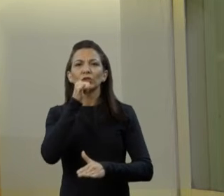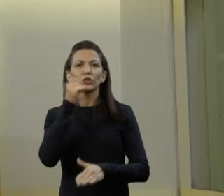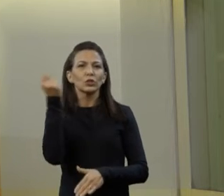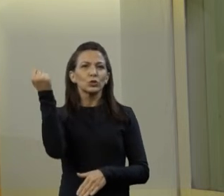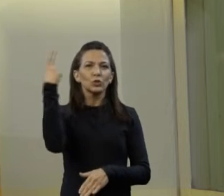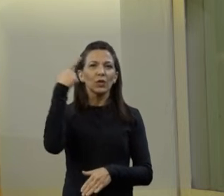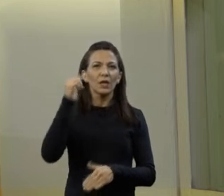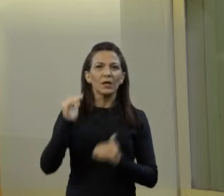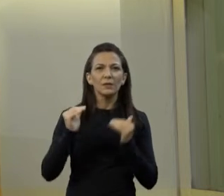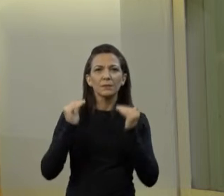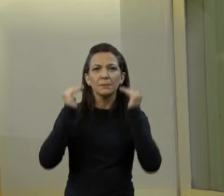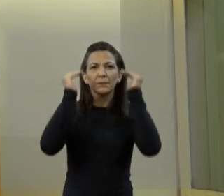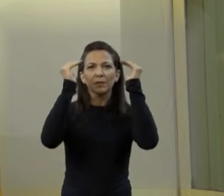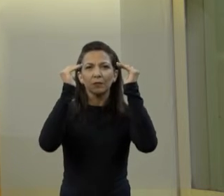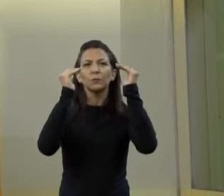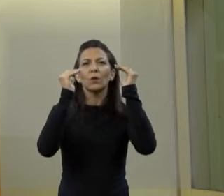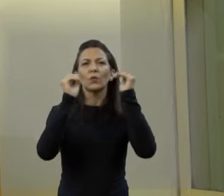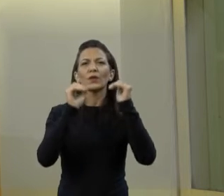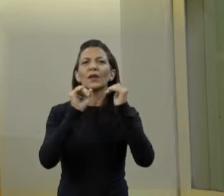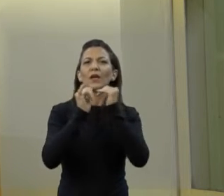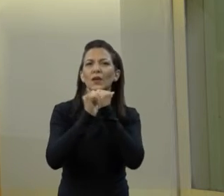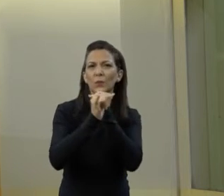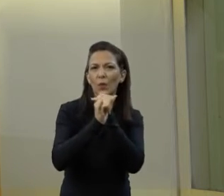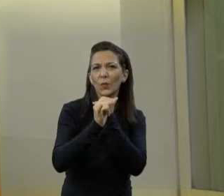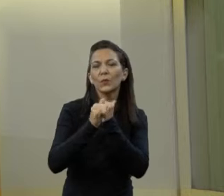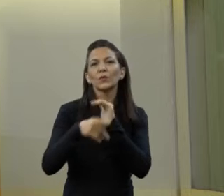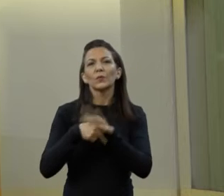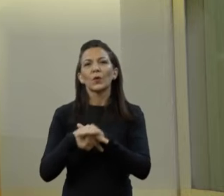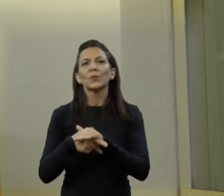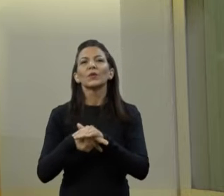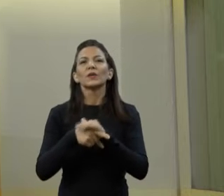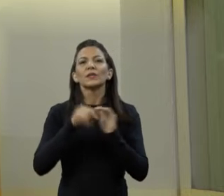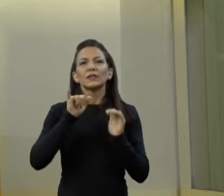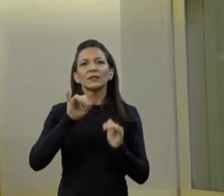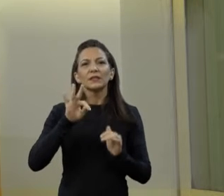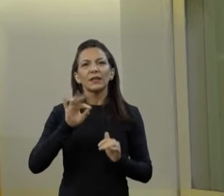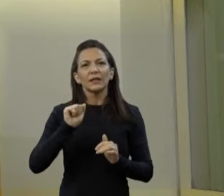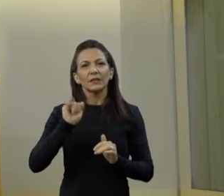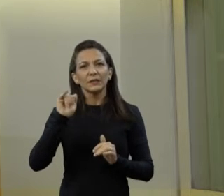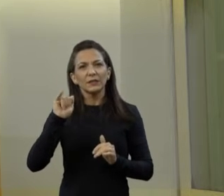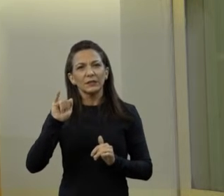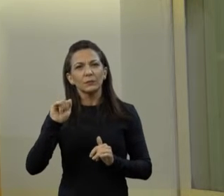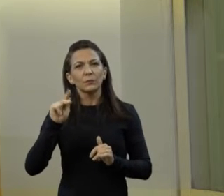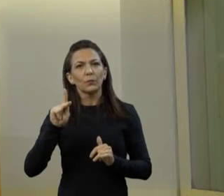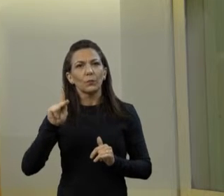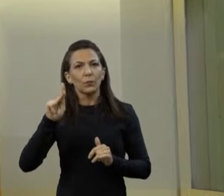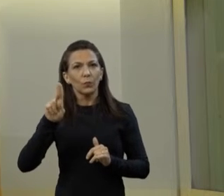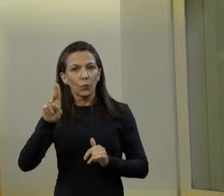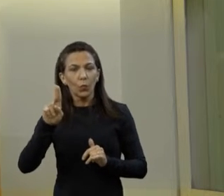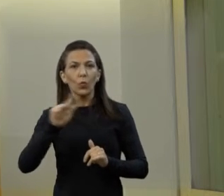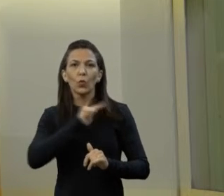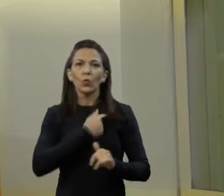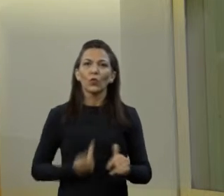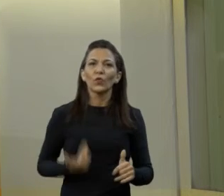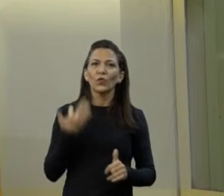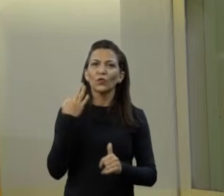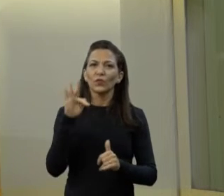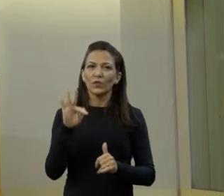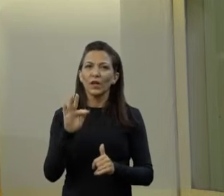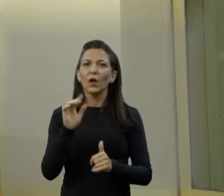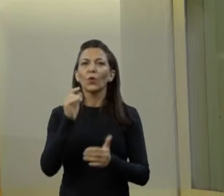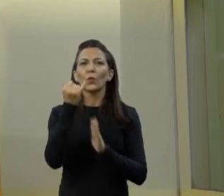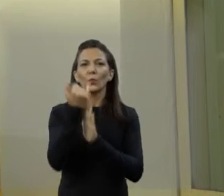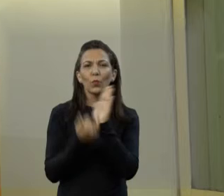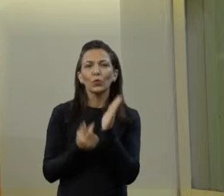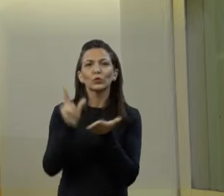supera a produção de energia hidroelétrica de Itaipu após o governo federal reduzir as tarifas de importação de produtos de energia